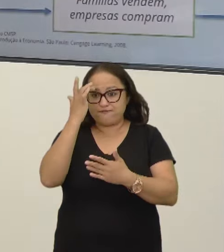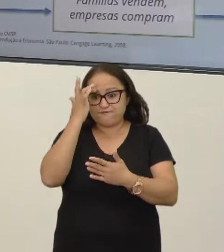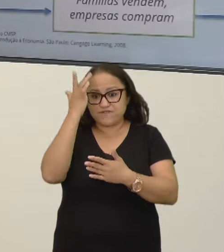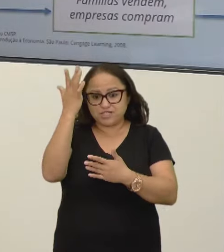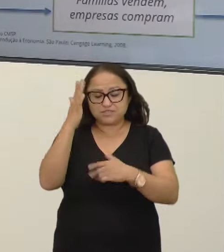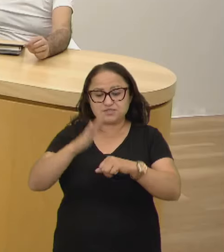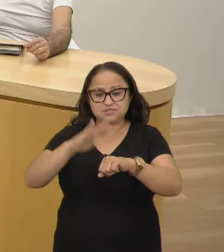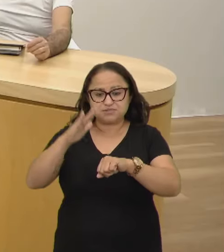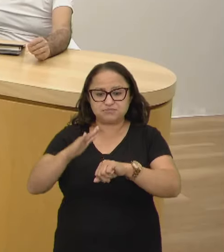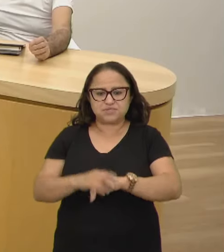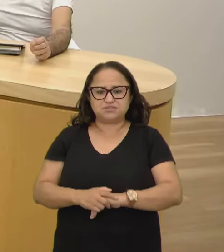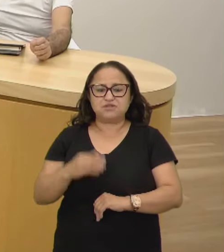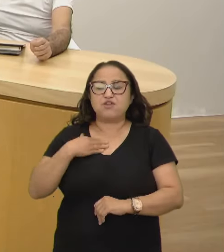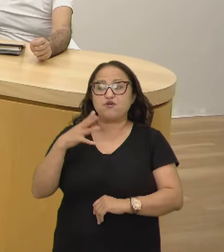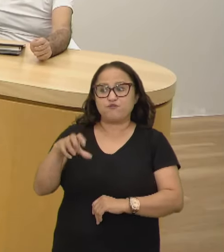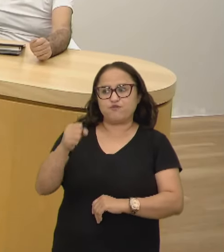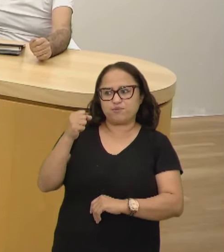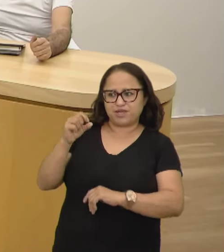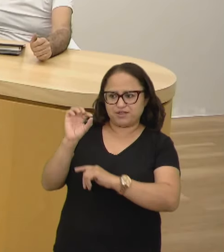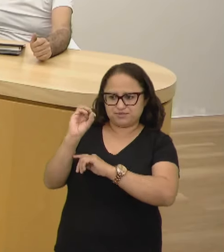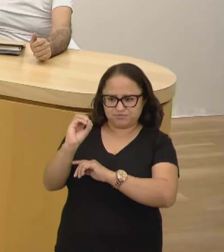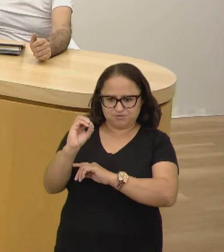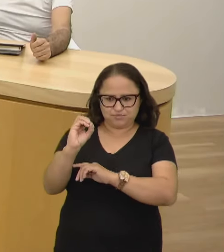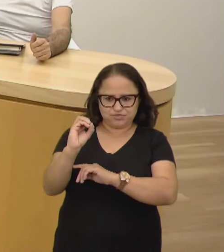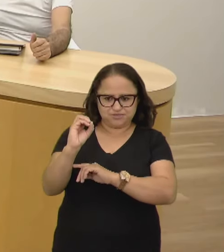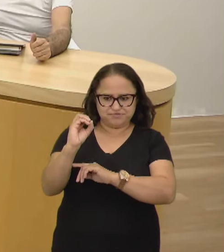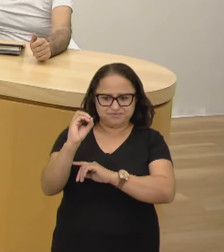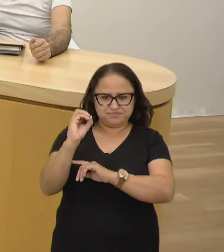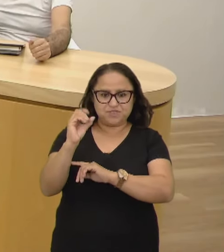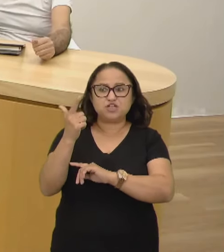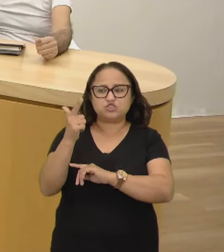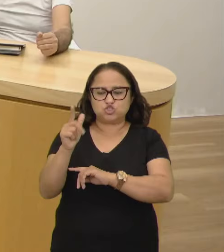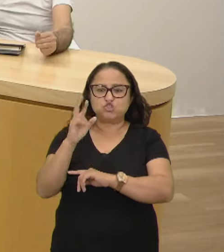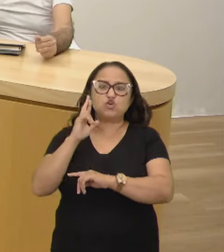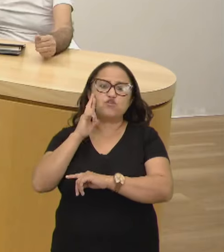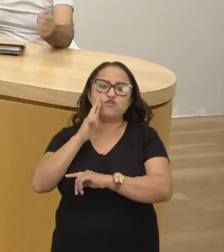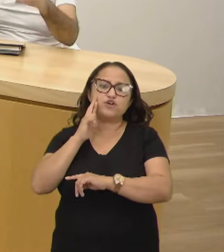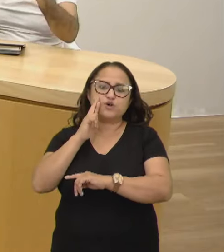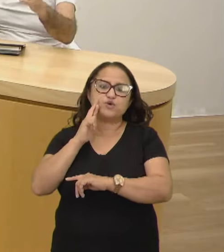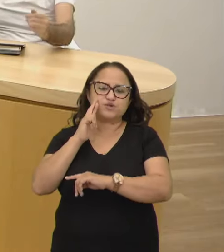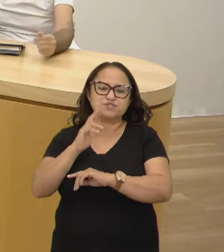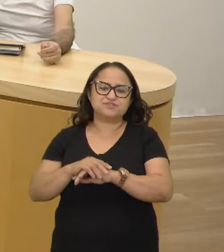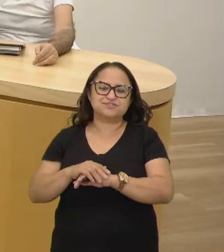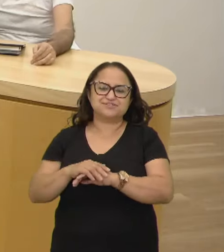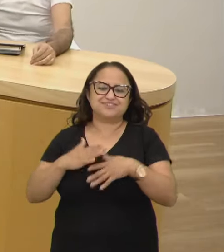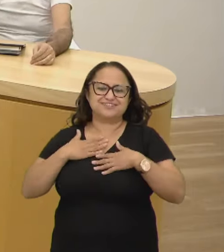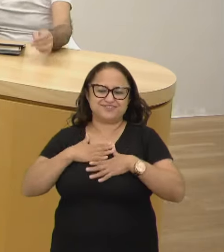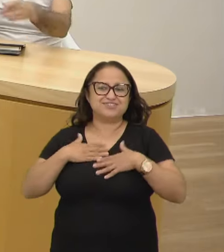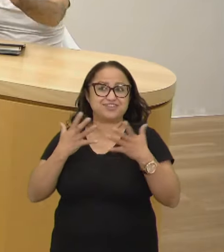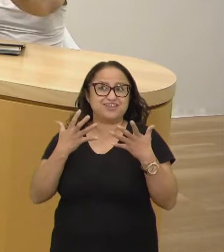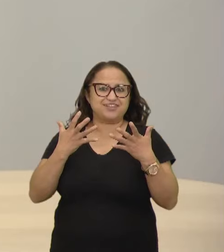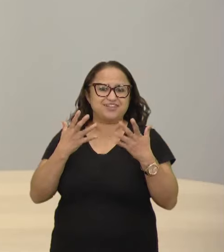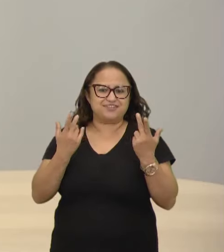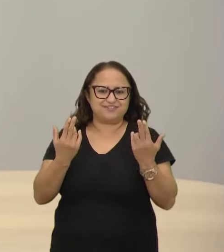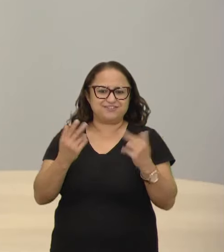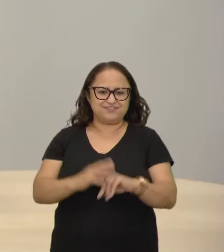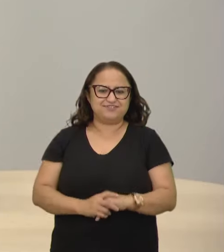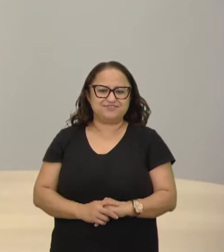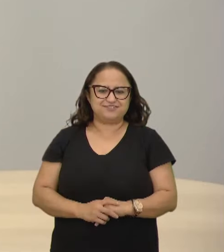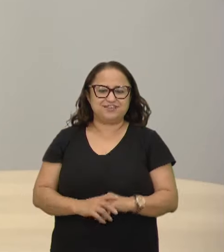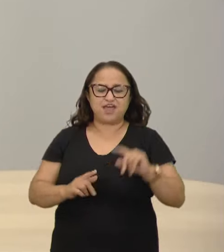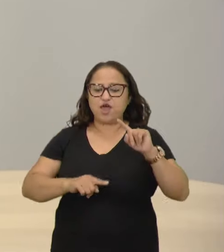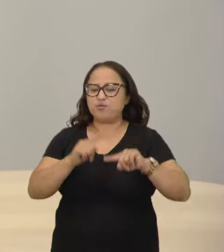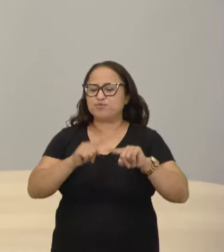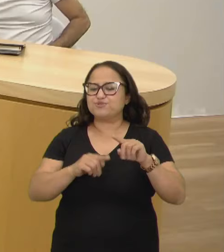ó. Vou pegar essa bolinha. De novo a bolinha rosa. Adorei essa bolinha, eu quero uma igual, viu? Pessoal, a produtora está olhando, ela também